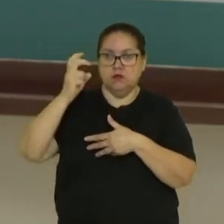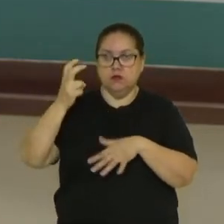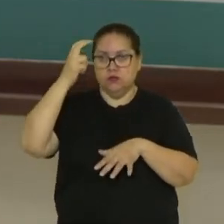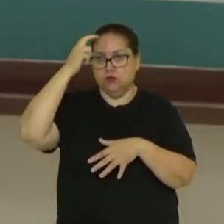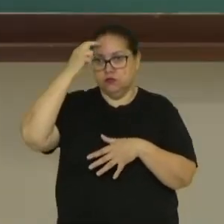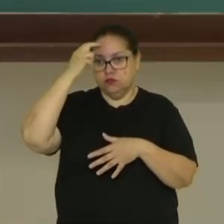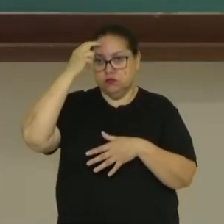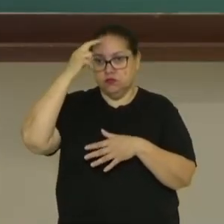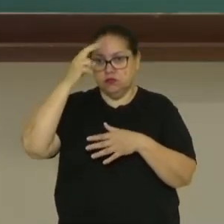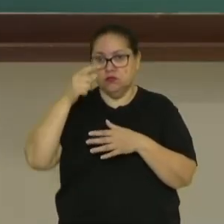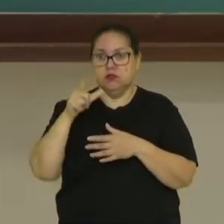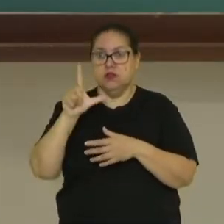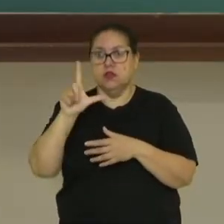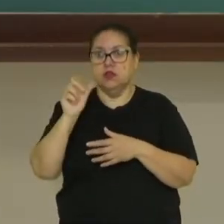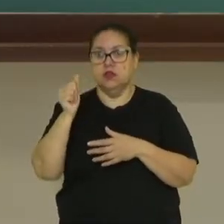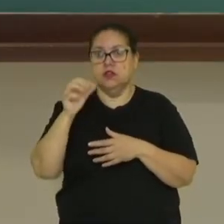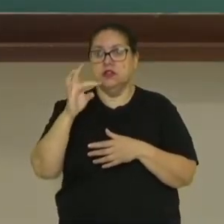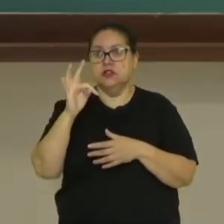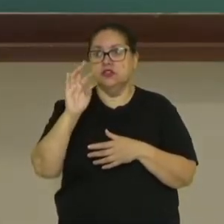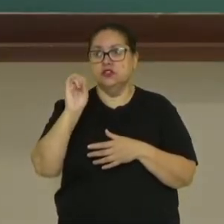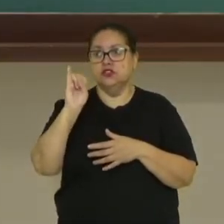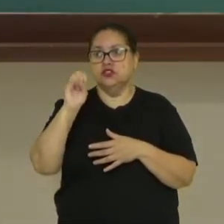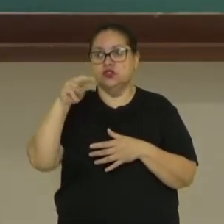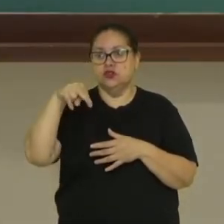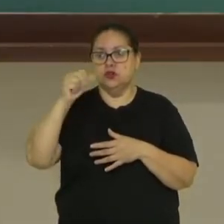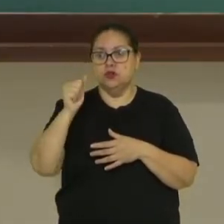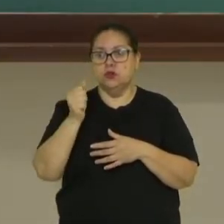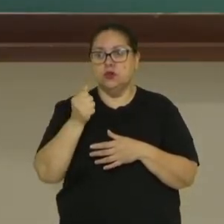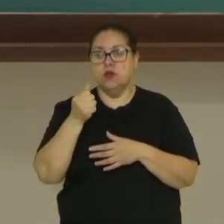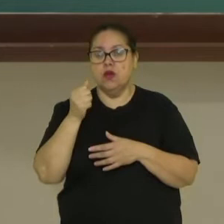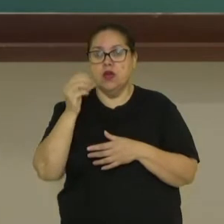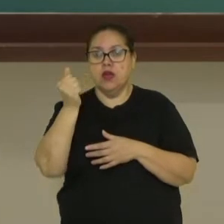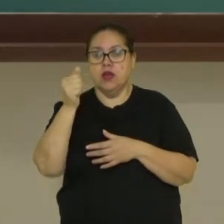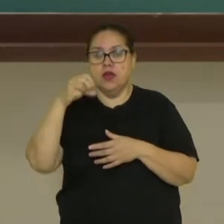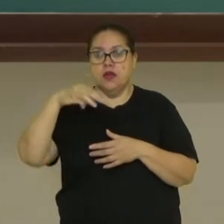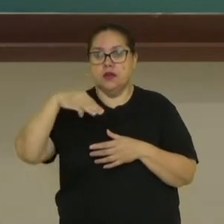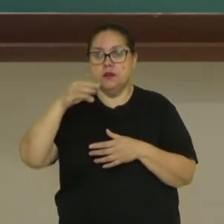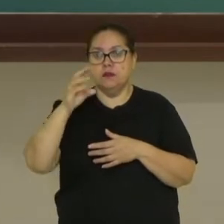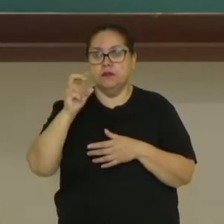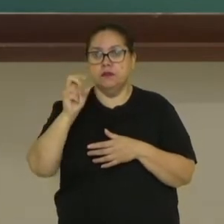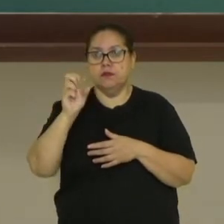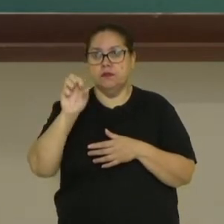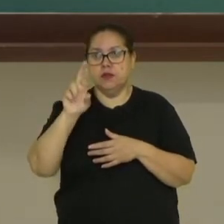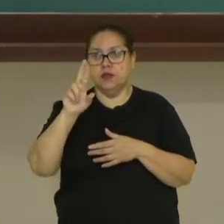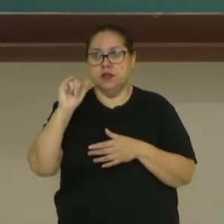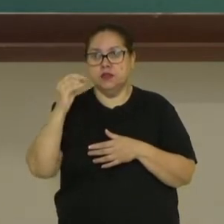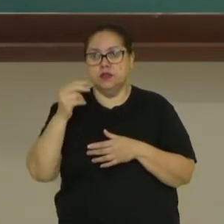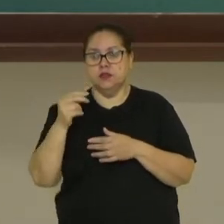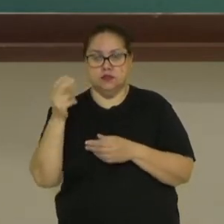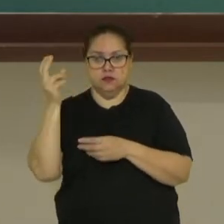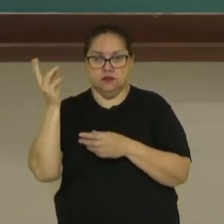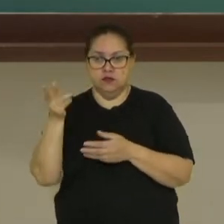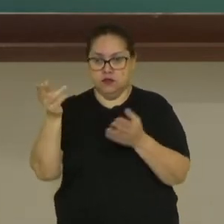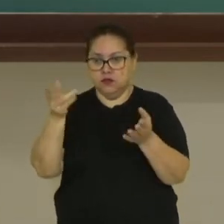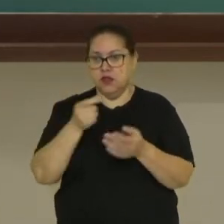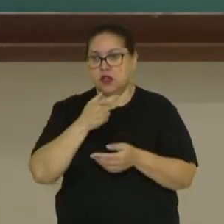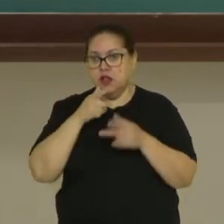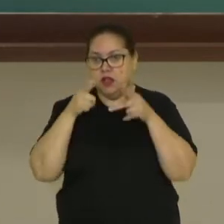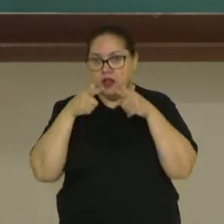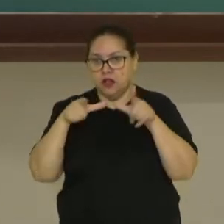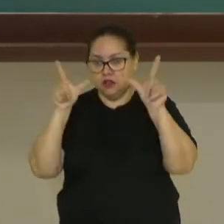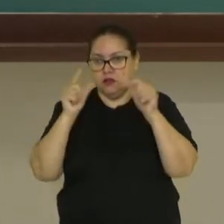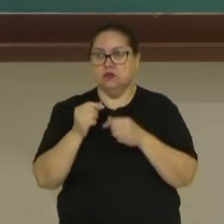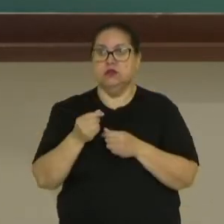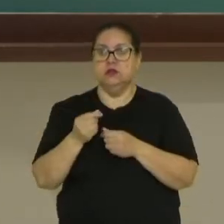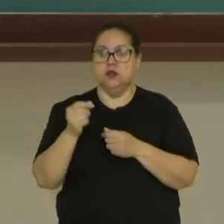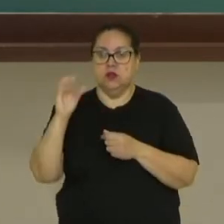cultura latino-americana, que é uma cultura baseada nas línguas, né, que vieram do latim, que no caso é o espanhol, né, na maior parte da América, como